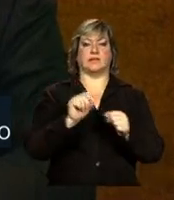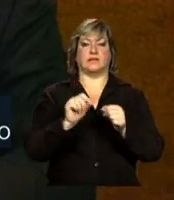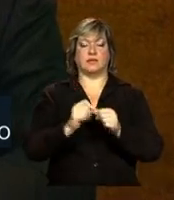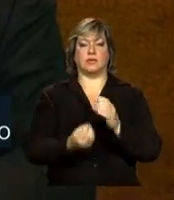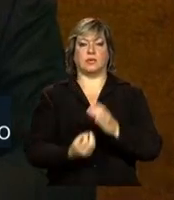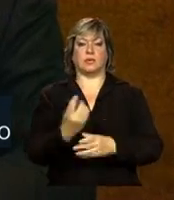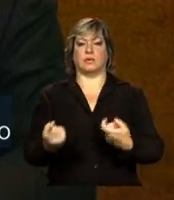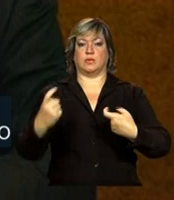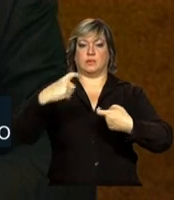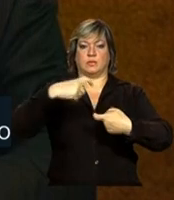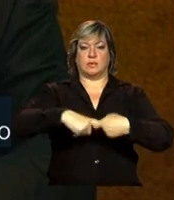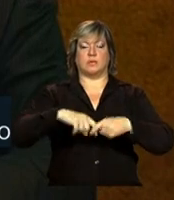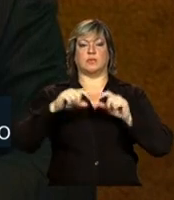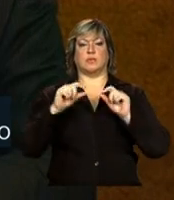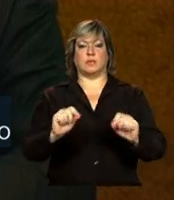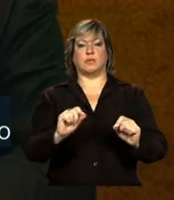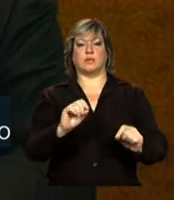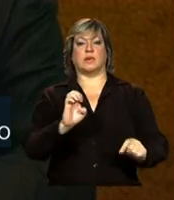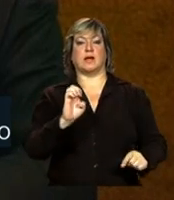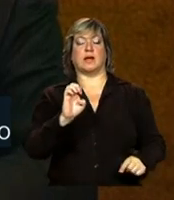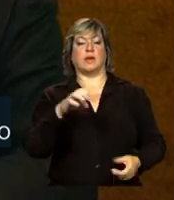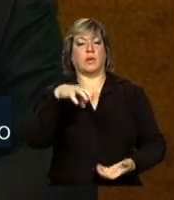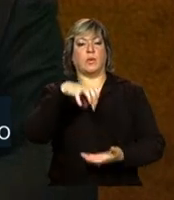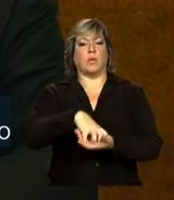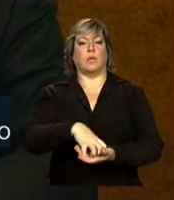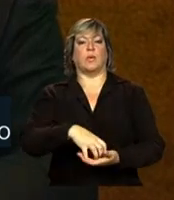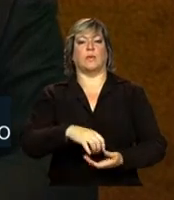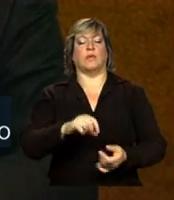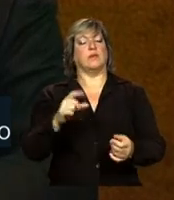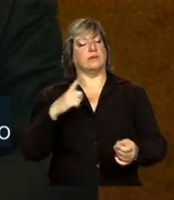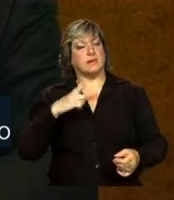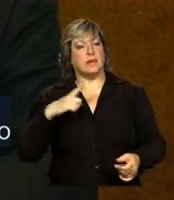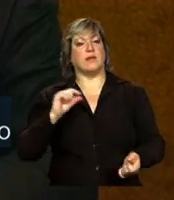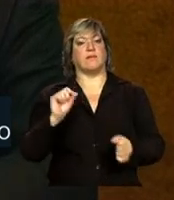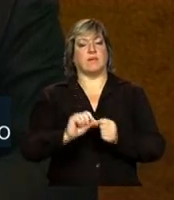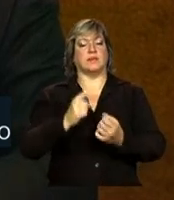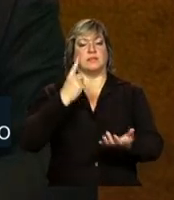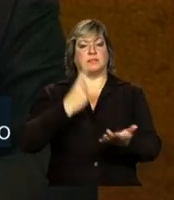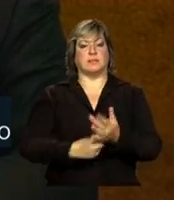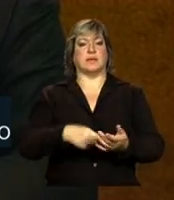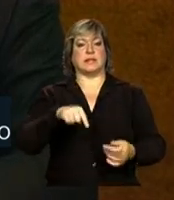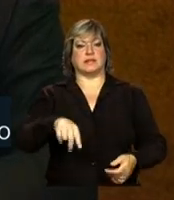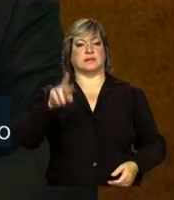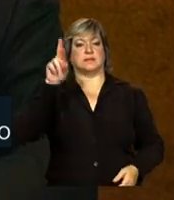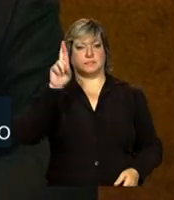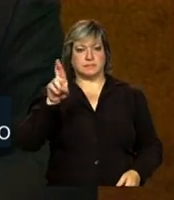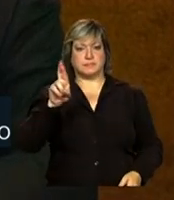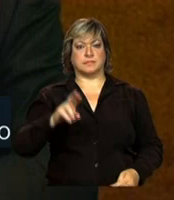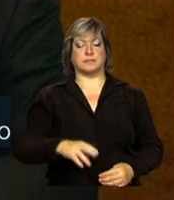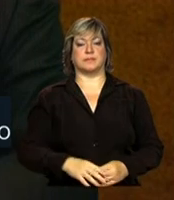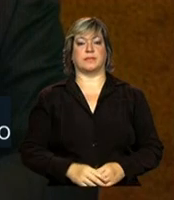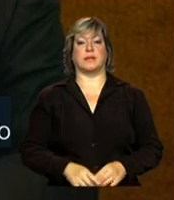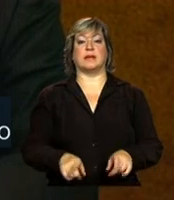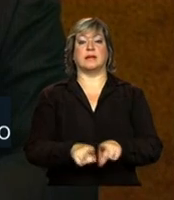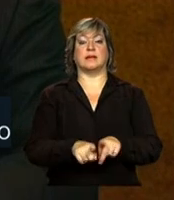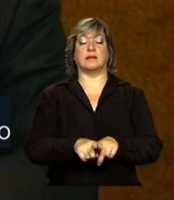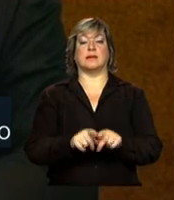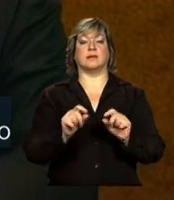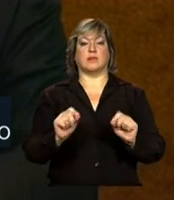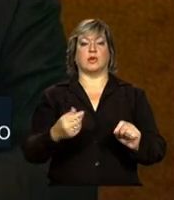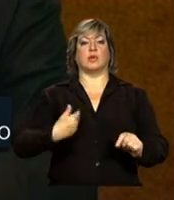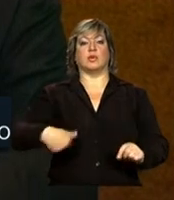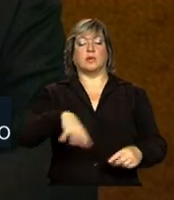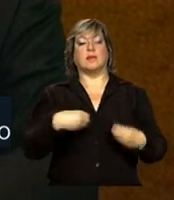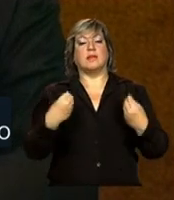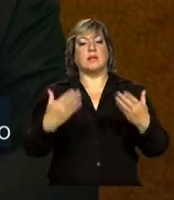associarem numa entidade que vem cumprindo Realmente esse papel e que nos traz